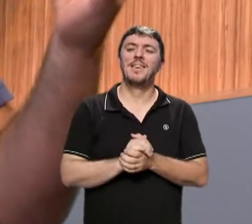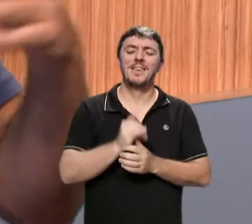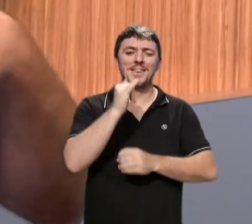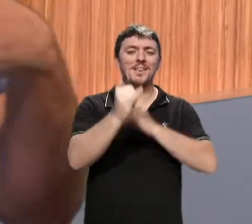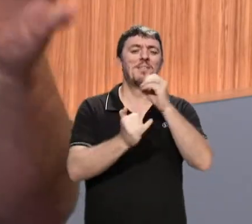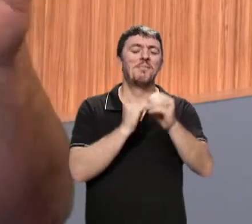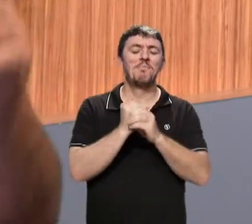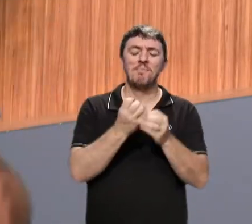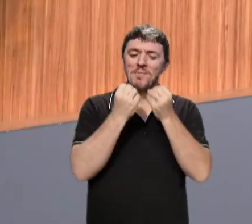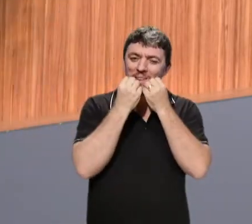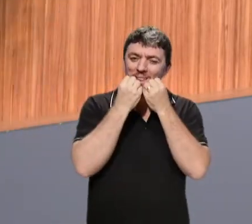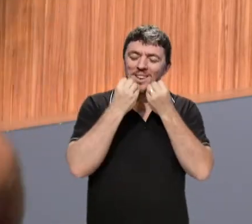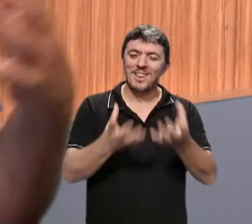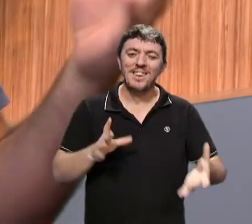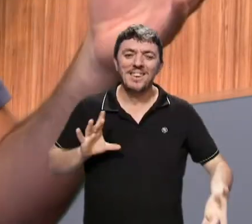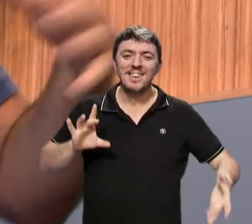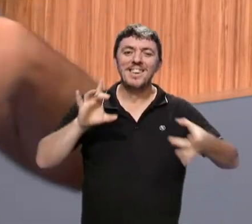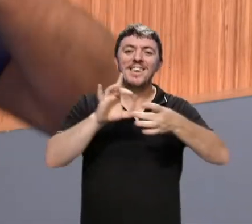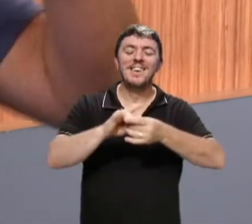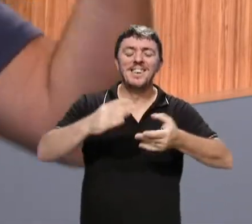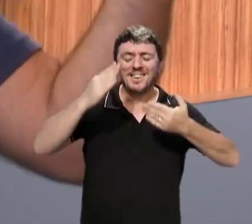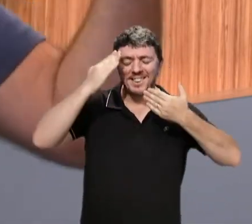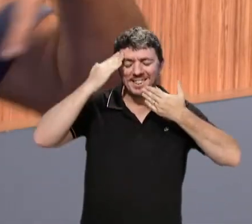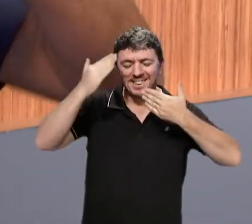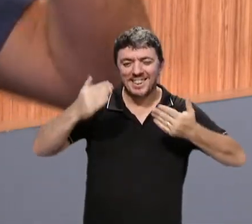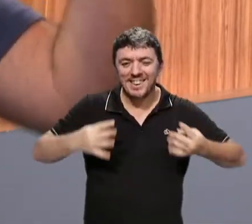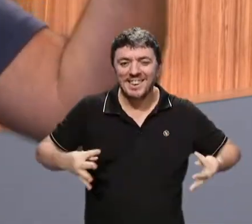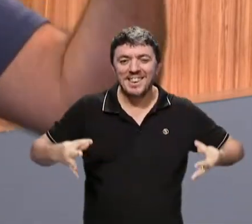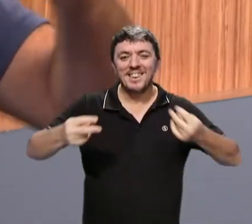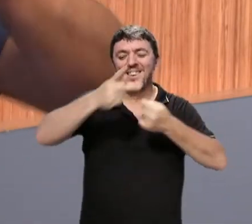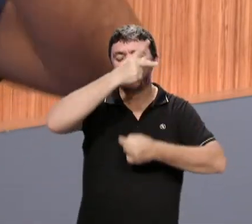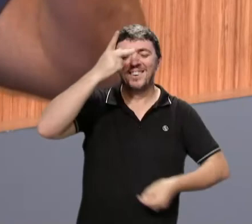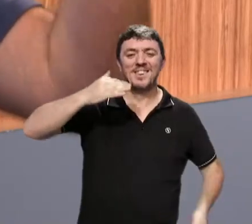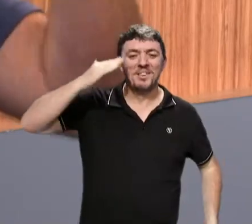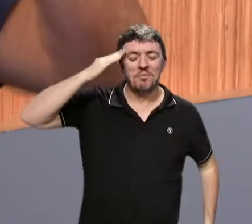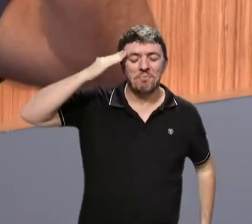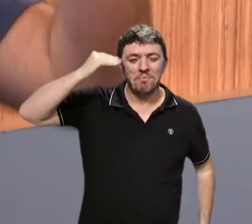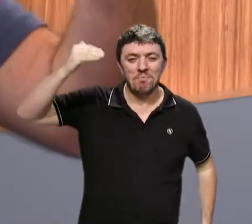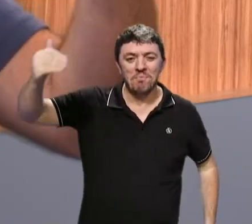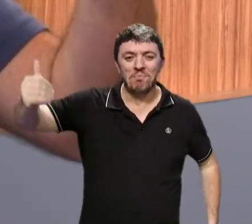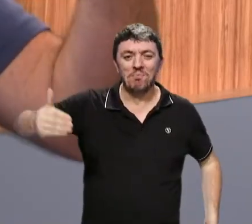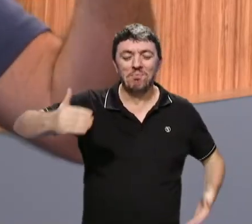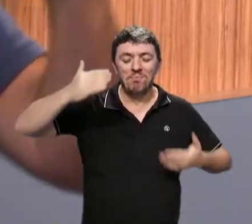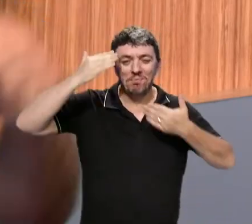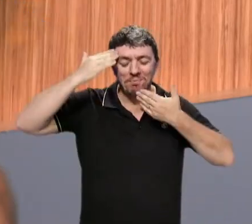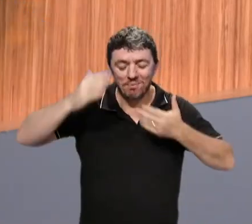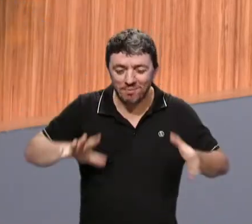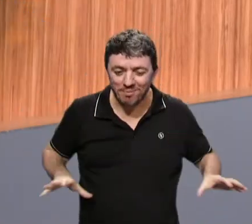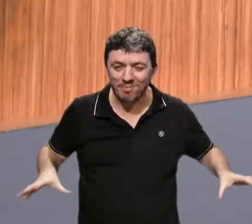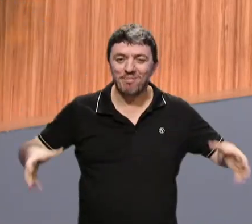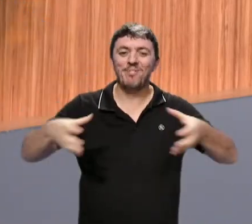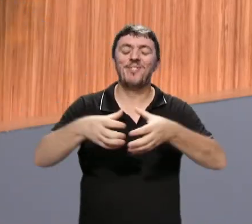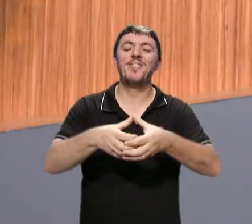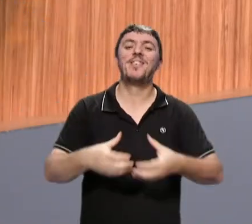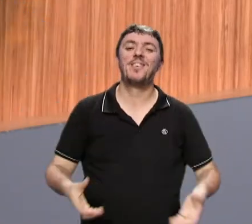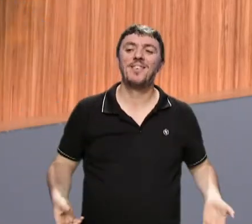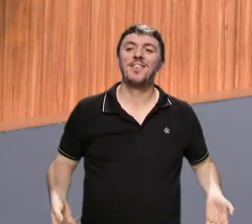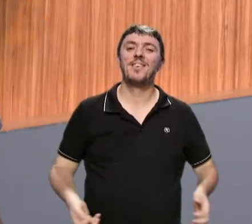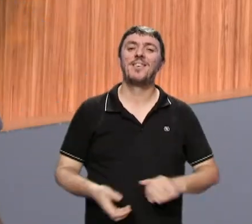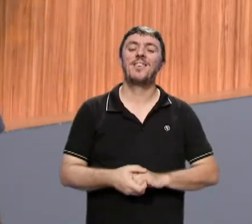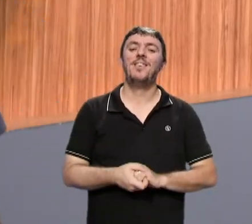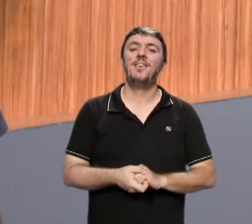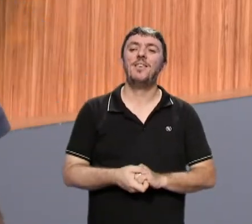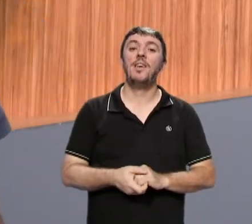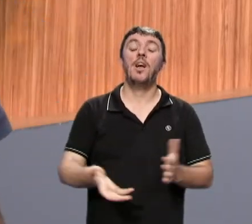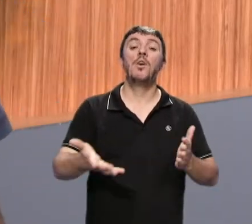né? Agora está sempre conectado. Obrigado, Porchat. Obrigado, Calabresa. Obrigado, assessoria. Obrigado a todo mundo. Obrigado a Mia, que eu amo também, uma querida. Vamos